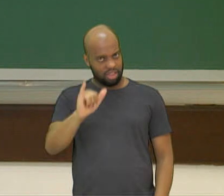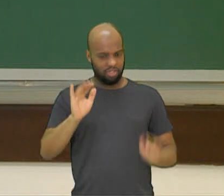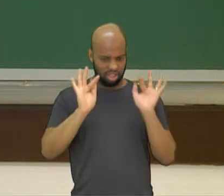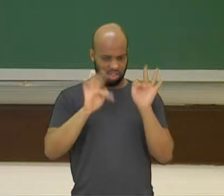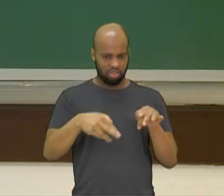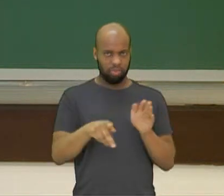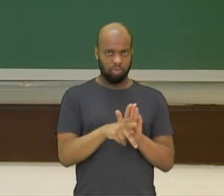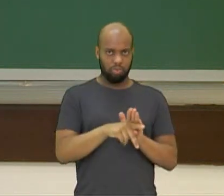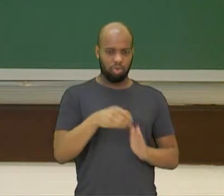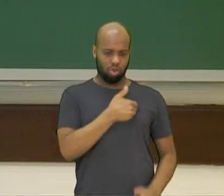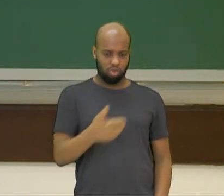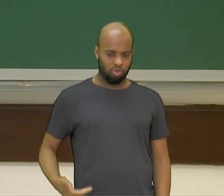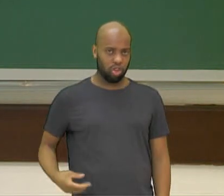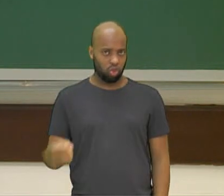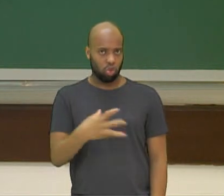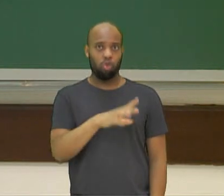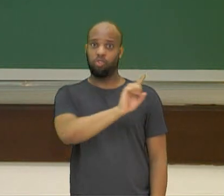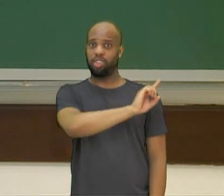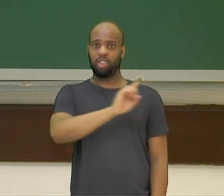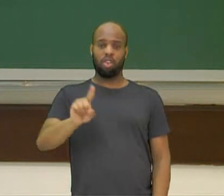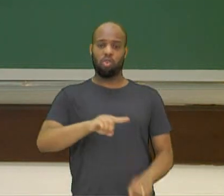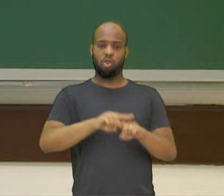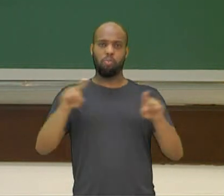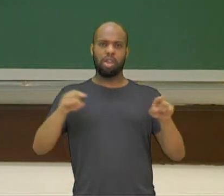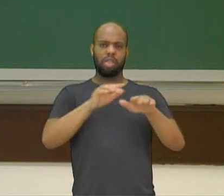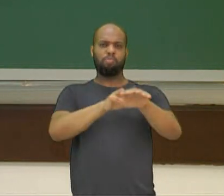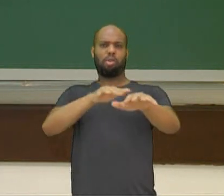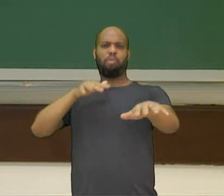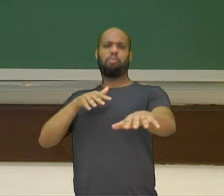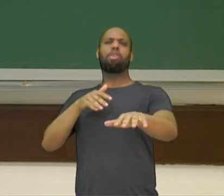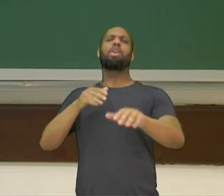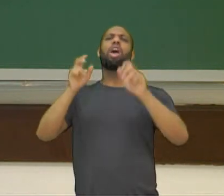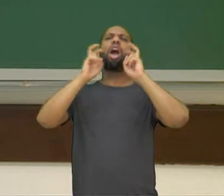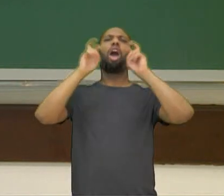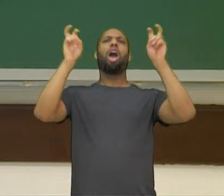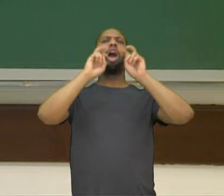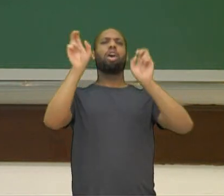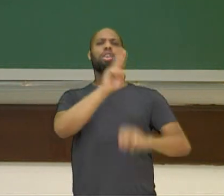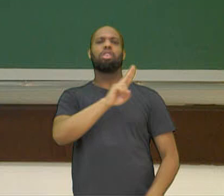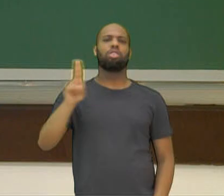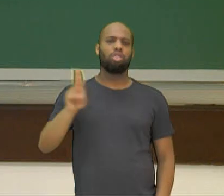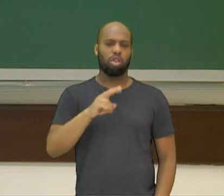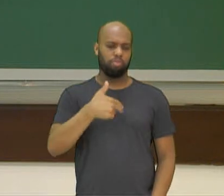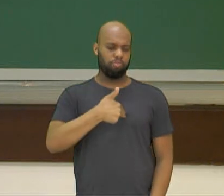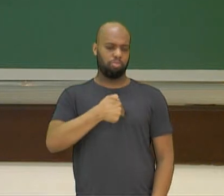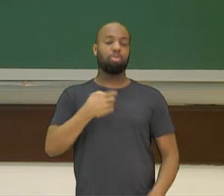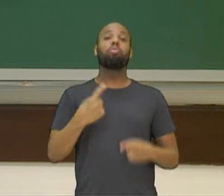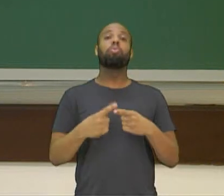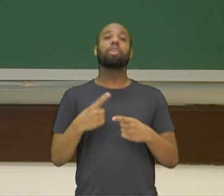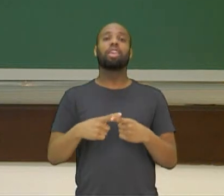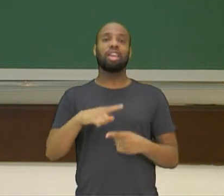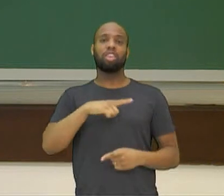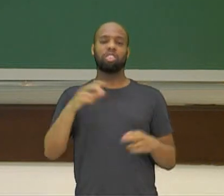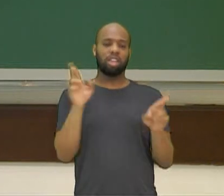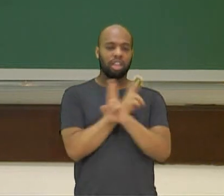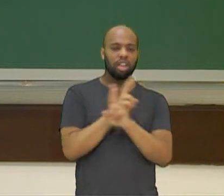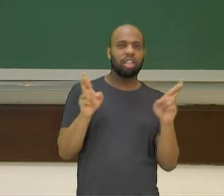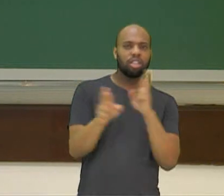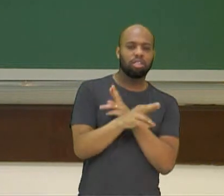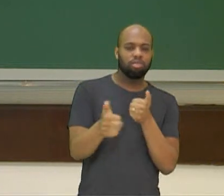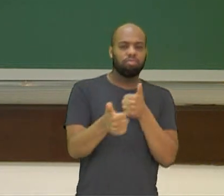do Estado Novo. Mas o povo saía à rua e conclamava e gritava o nome de Getúlio Vargas. Por quê? Porque ele tinha essa relação